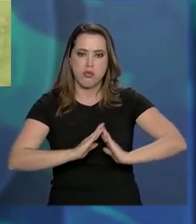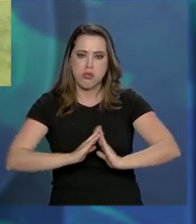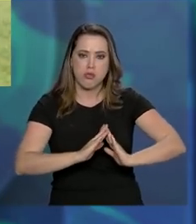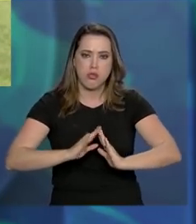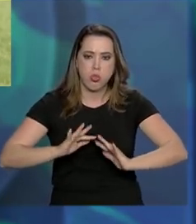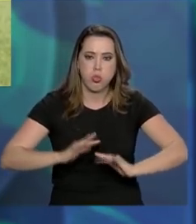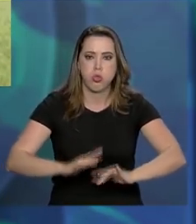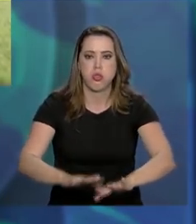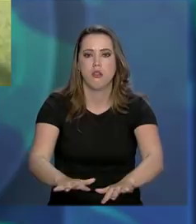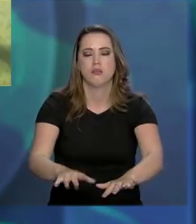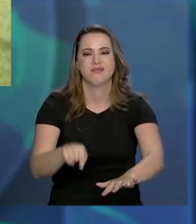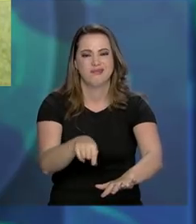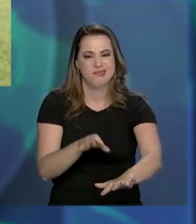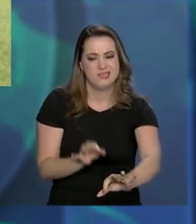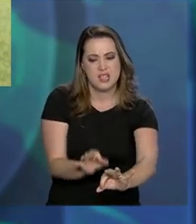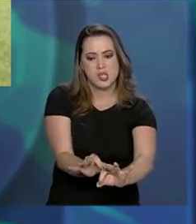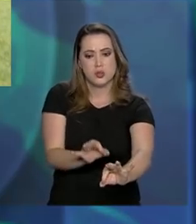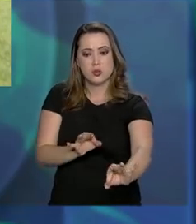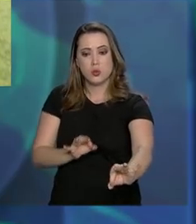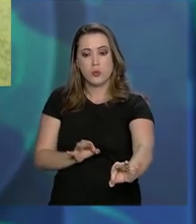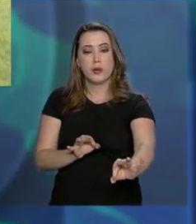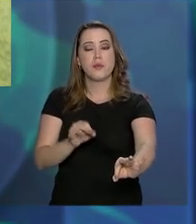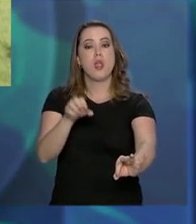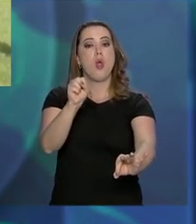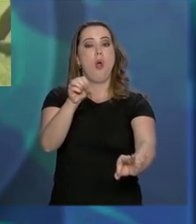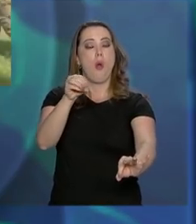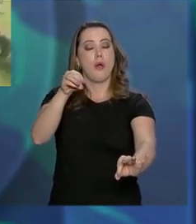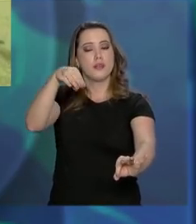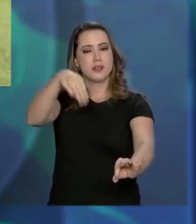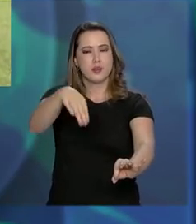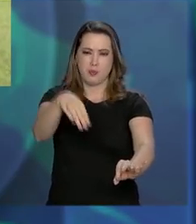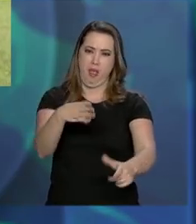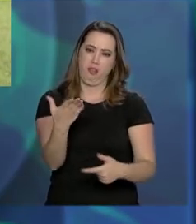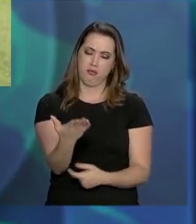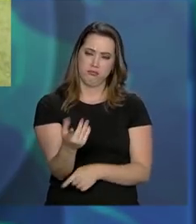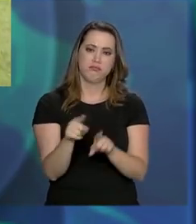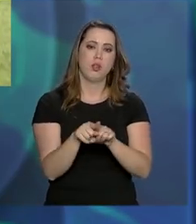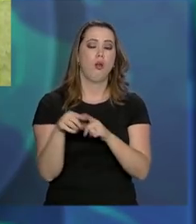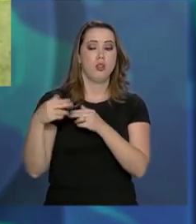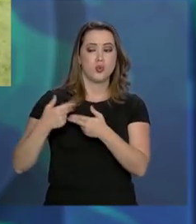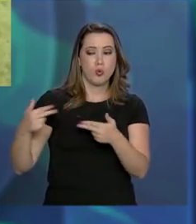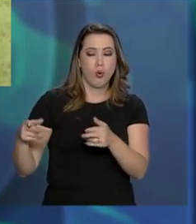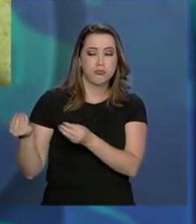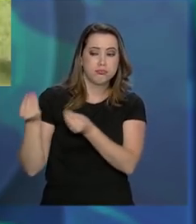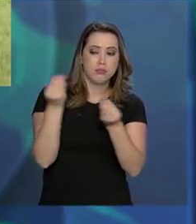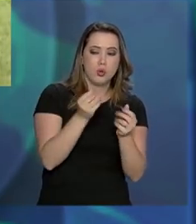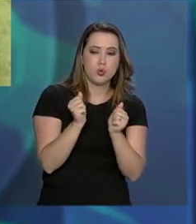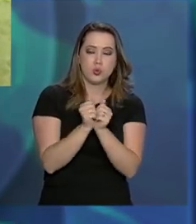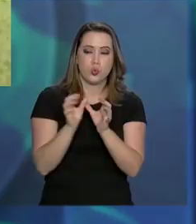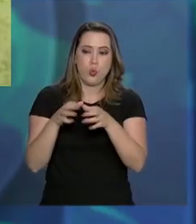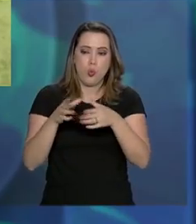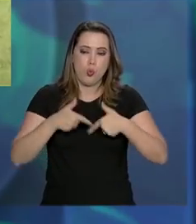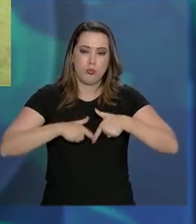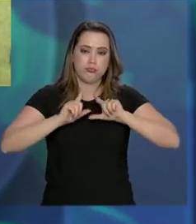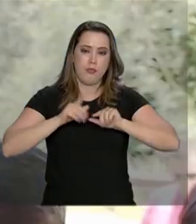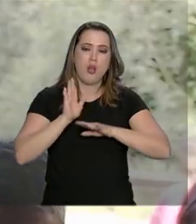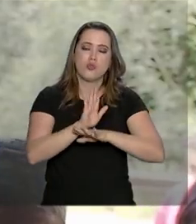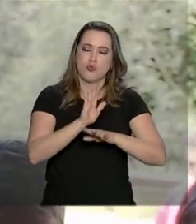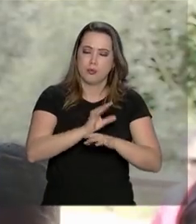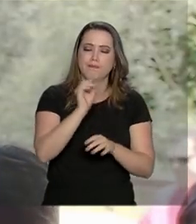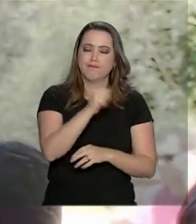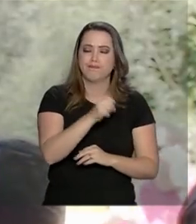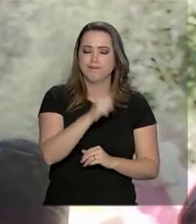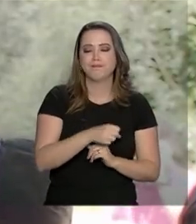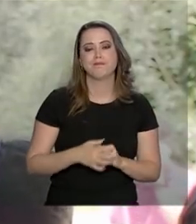Aihara também afirmou que os equipamentos trazidos pelos israelenses têm ajudado na localização de corpos.